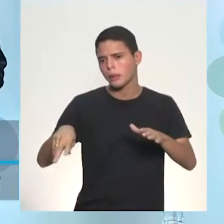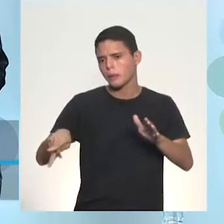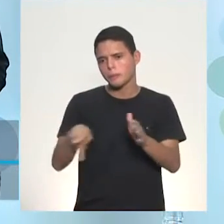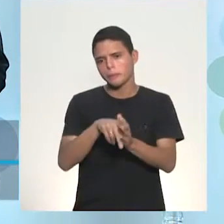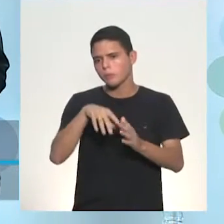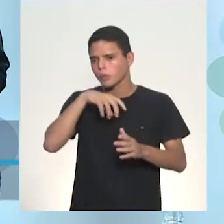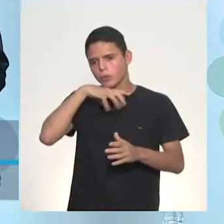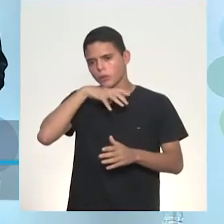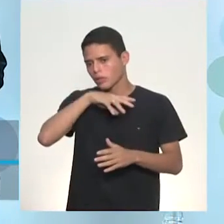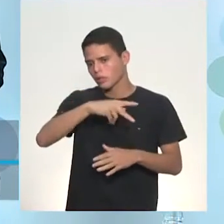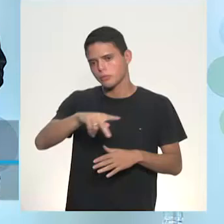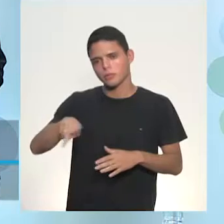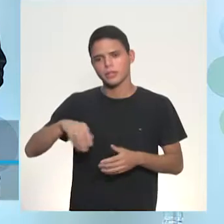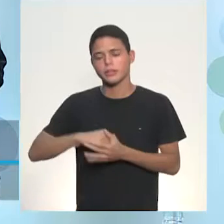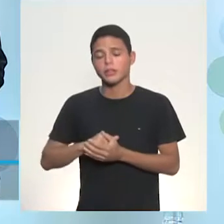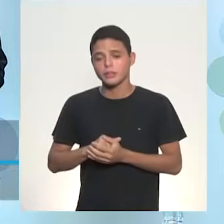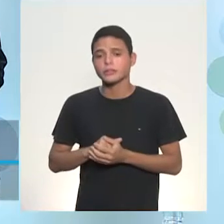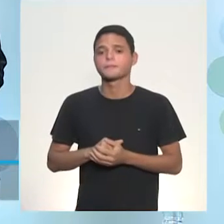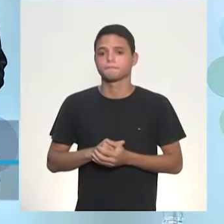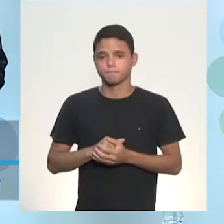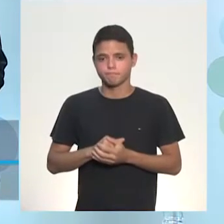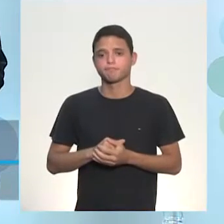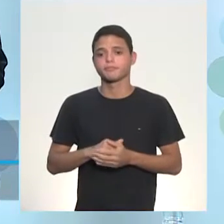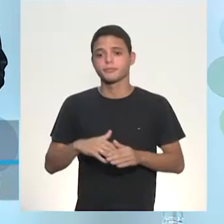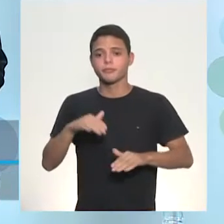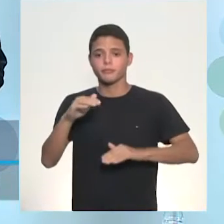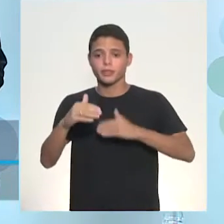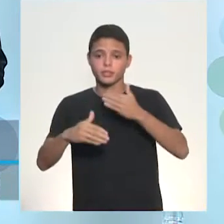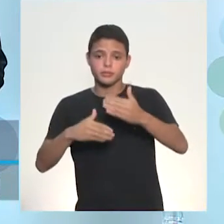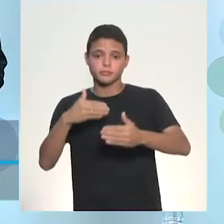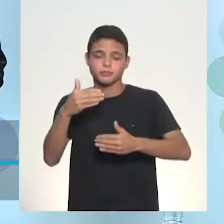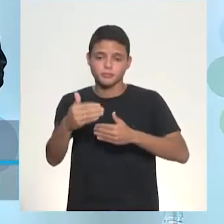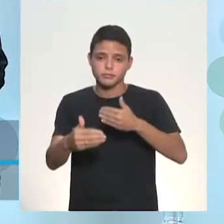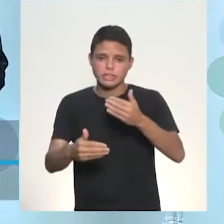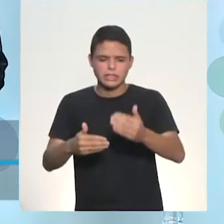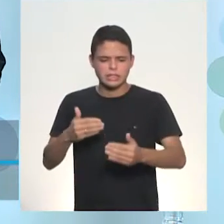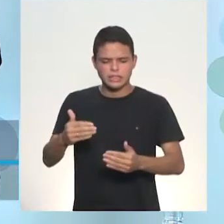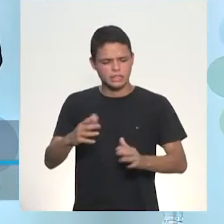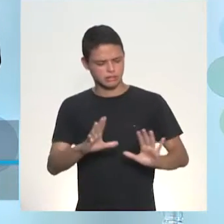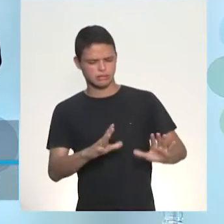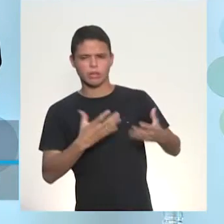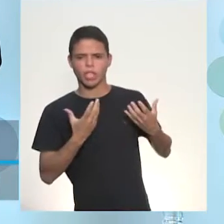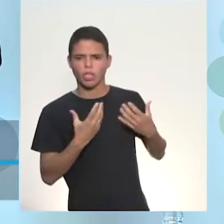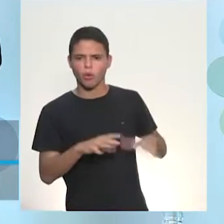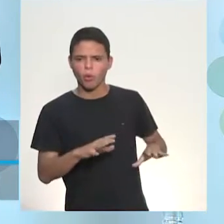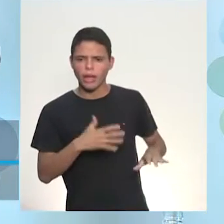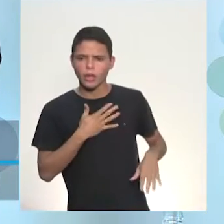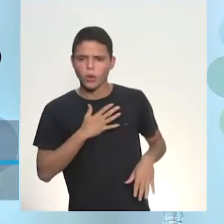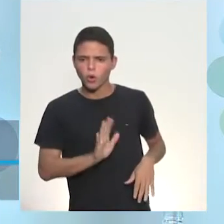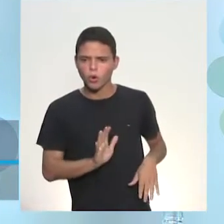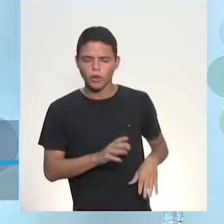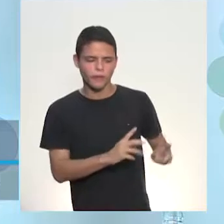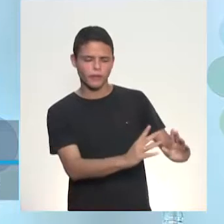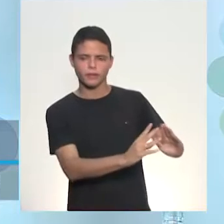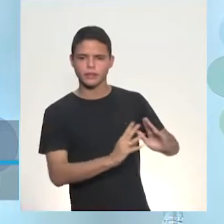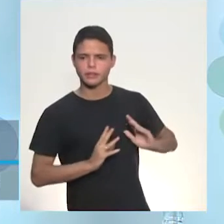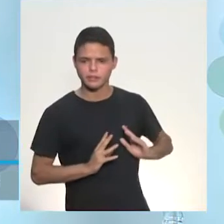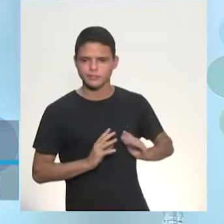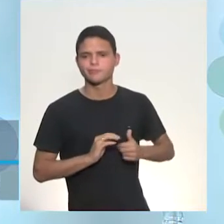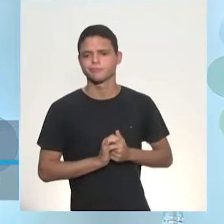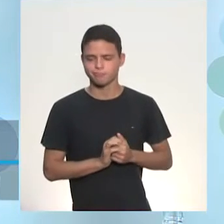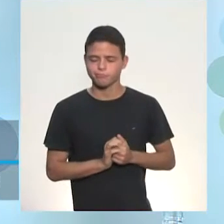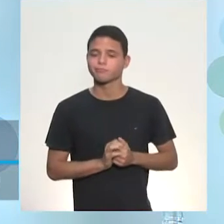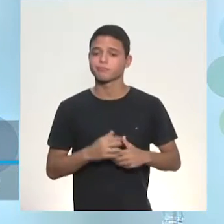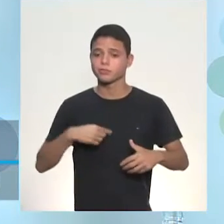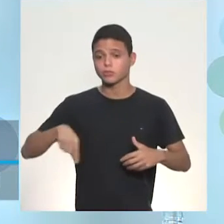está invadindo os espaços dos animais e depois ele se importa quando os animais, né, acabam atingindo, chegando até eles. Então,